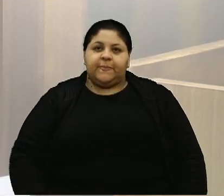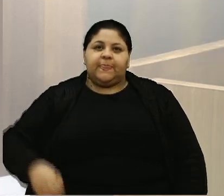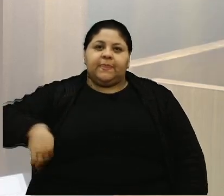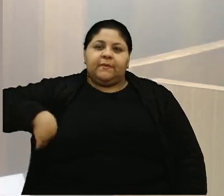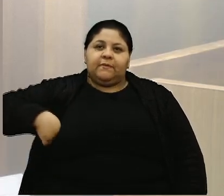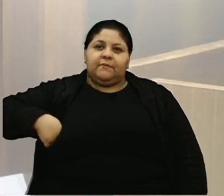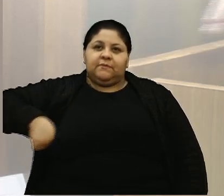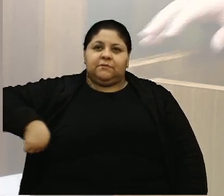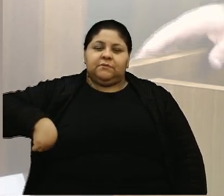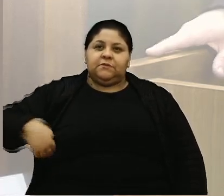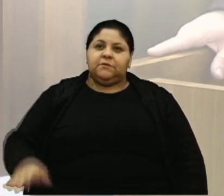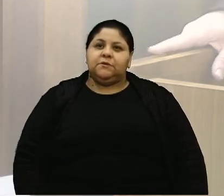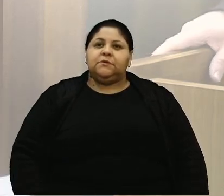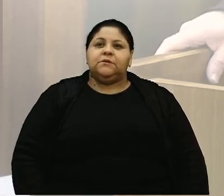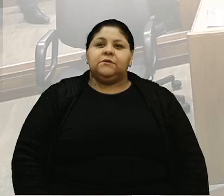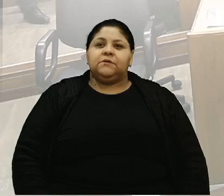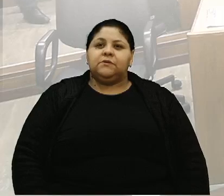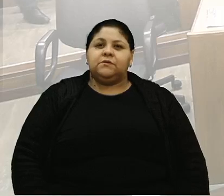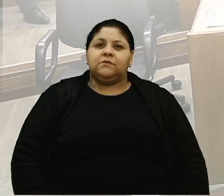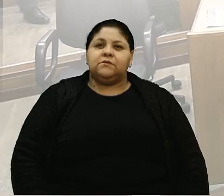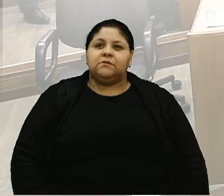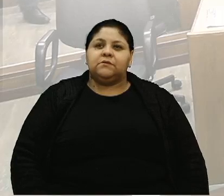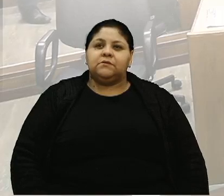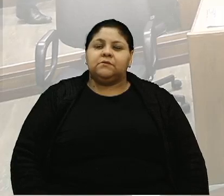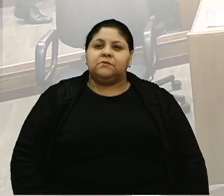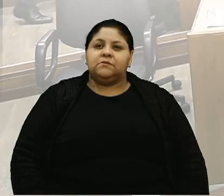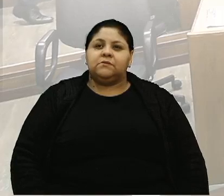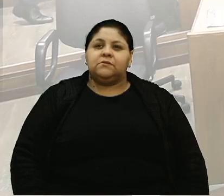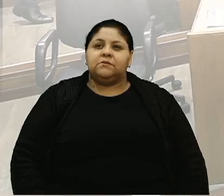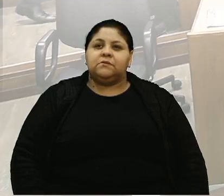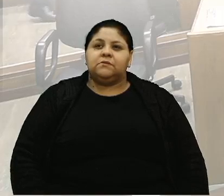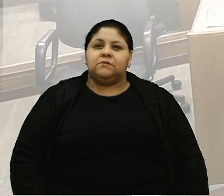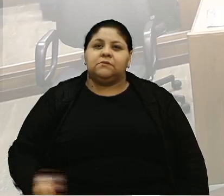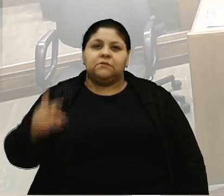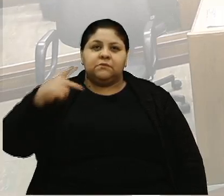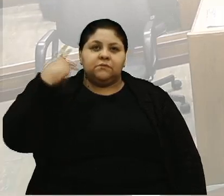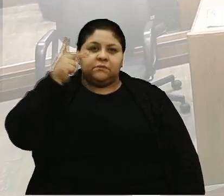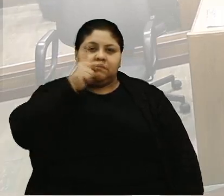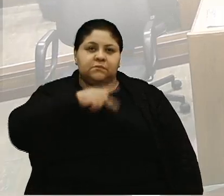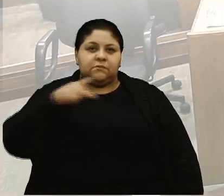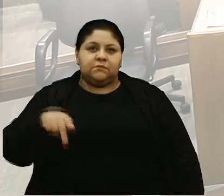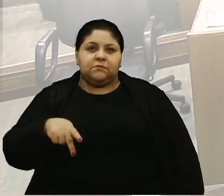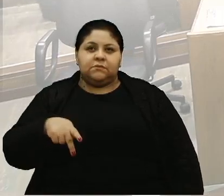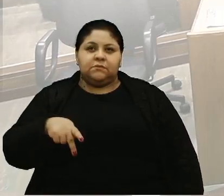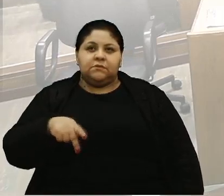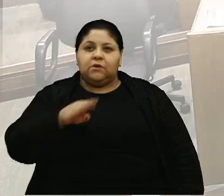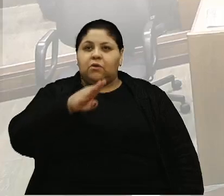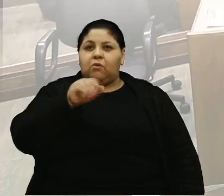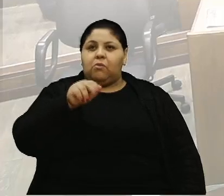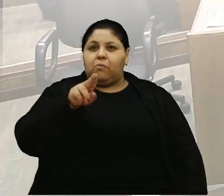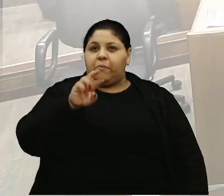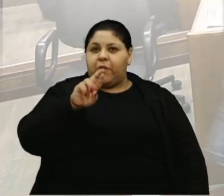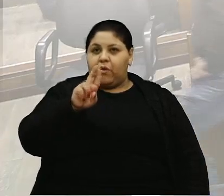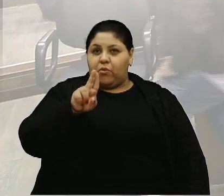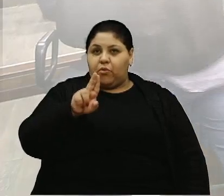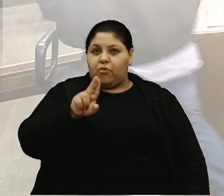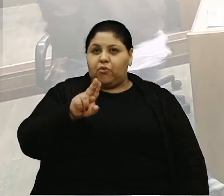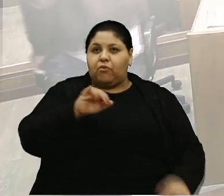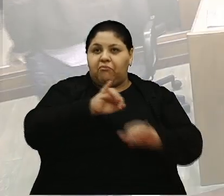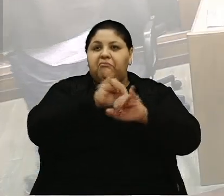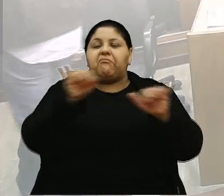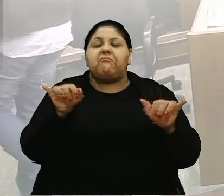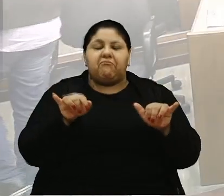De imediato, vereador Fontinão. Vereador Zanquim, essa história do Bauru ali que o senhor trouxe à tona aqui é